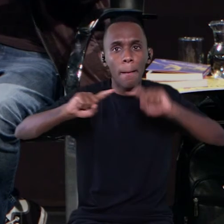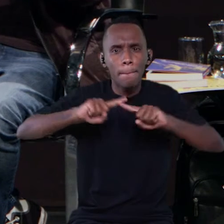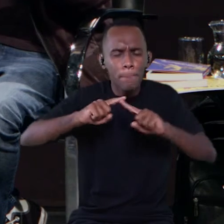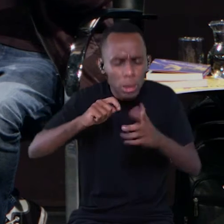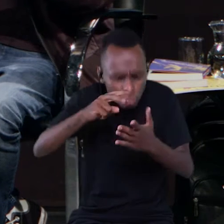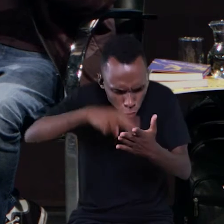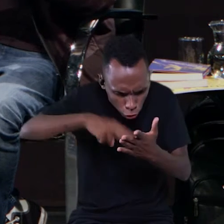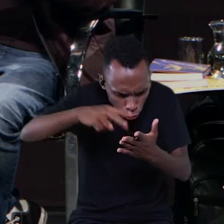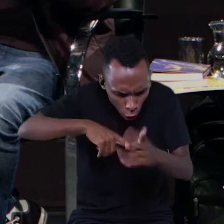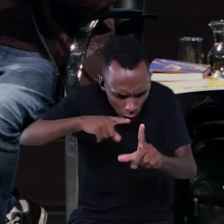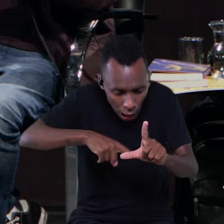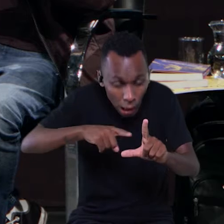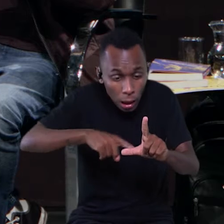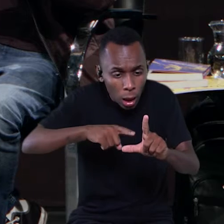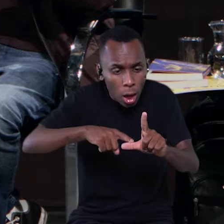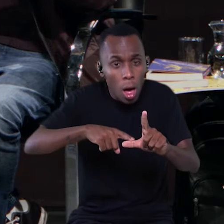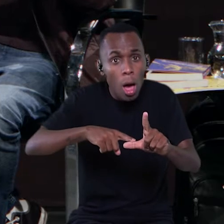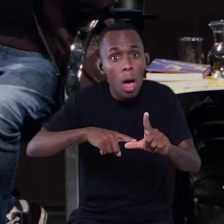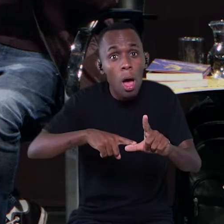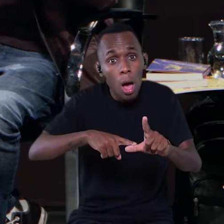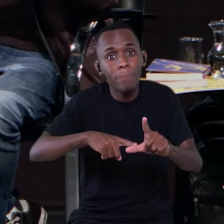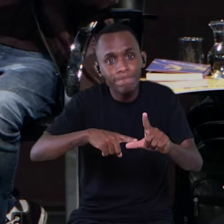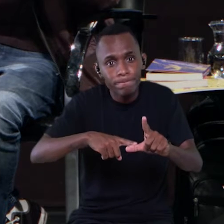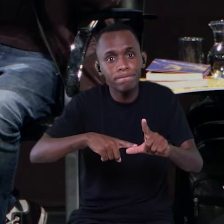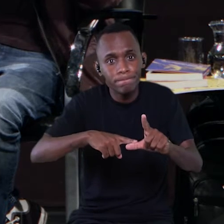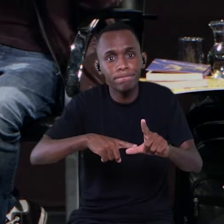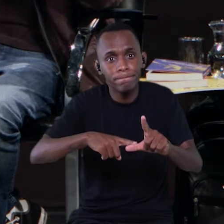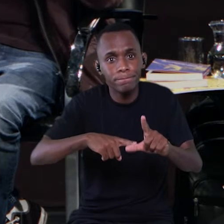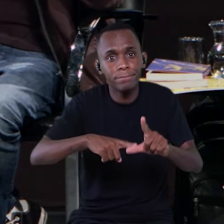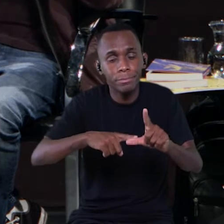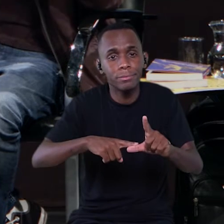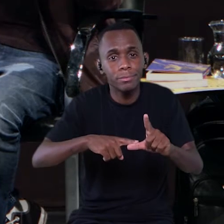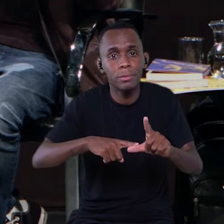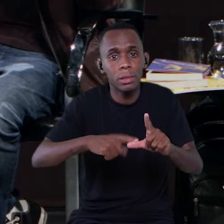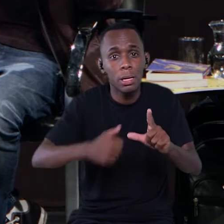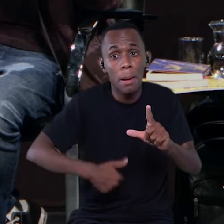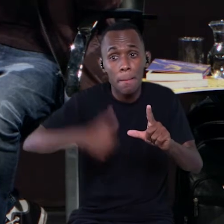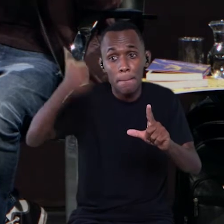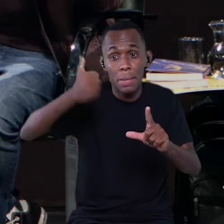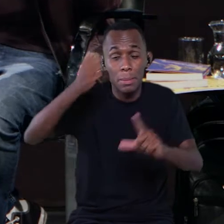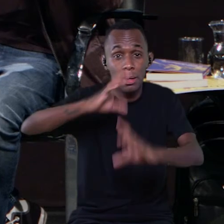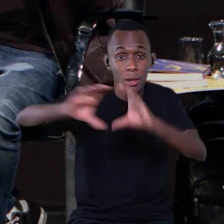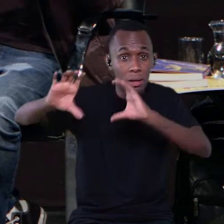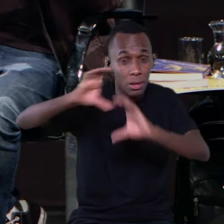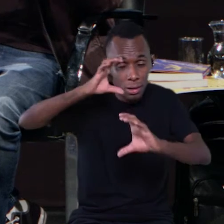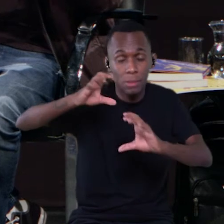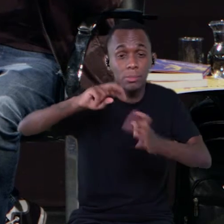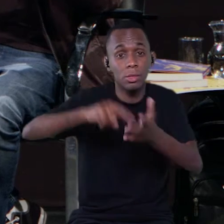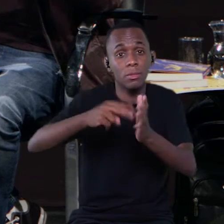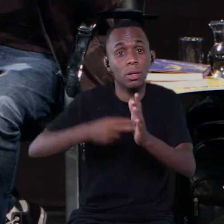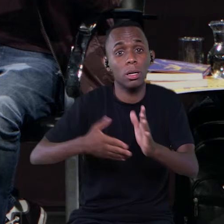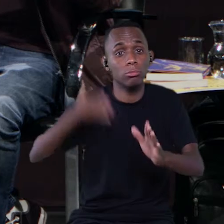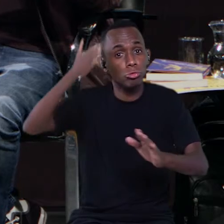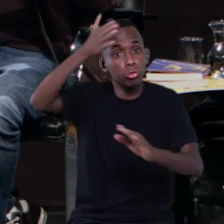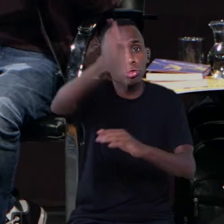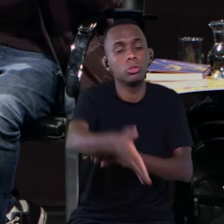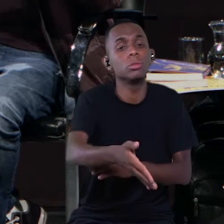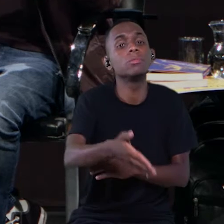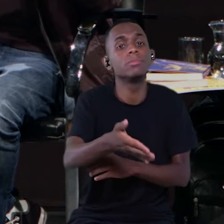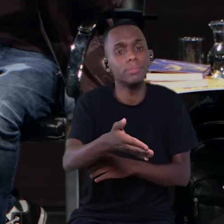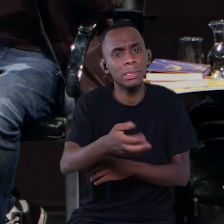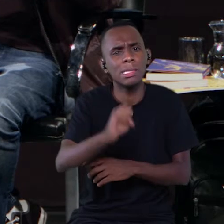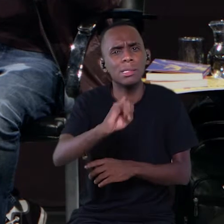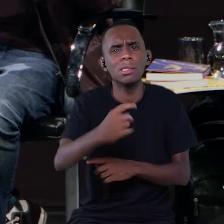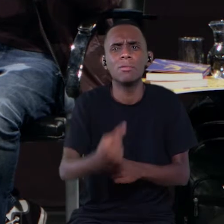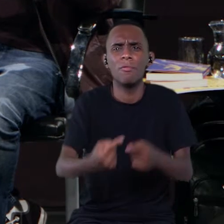na letra, às vezes, a letra ela é como está na primeira canção de sucesso dele, que é a Travessia. Se a gente